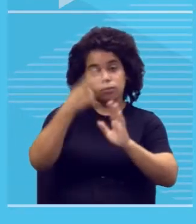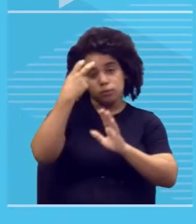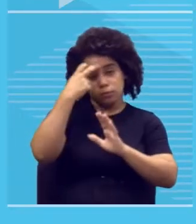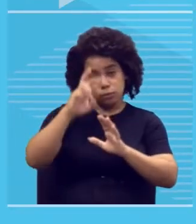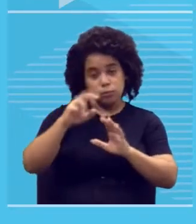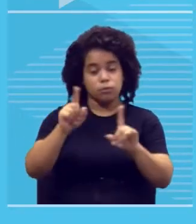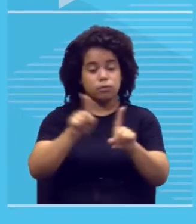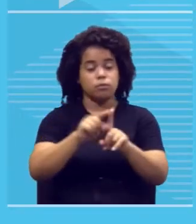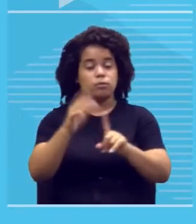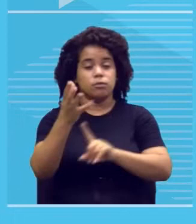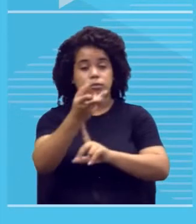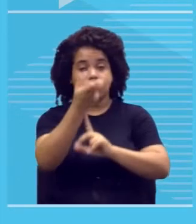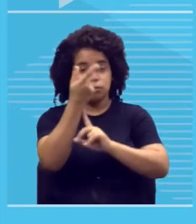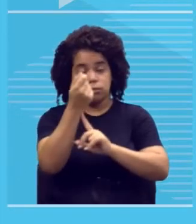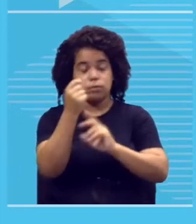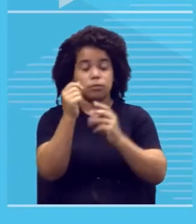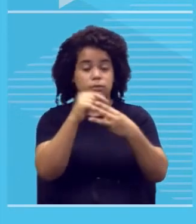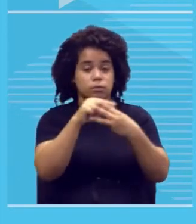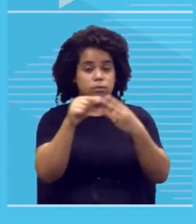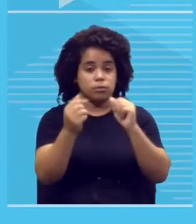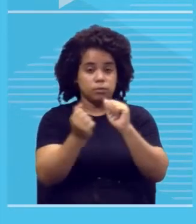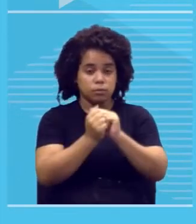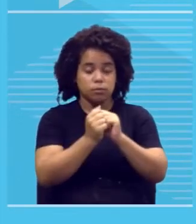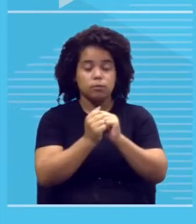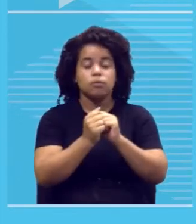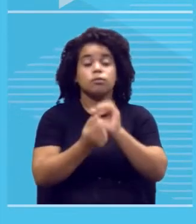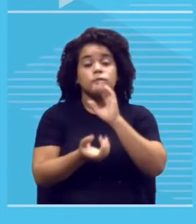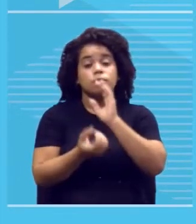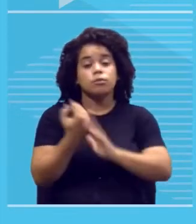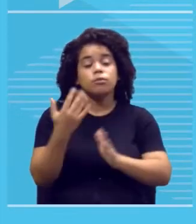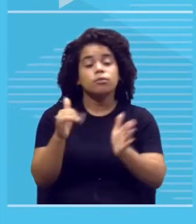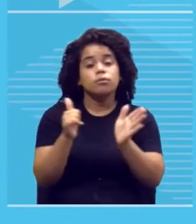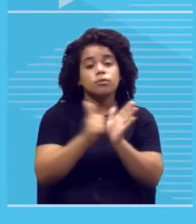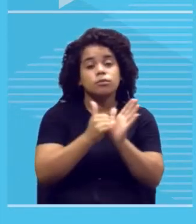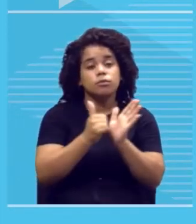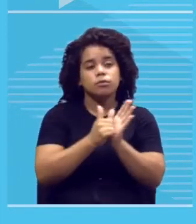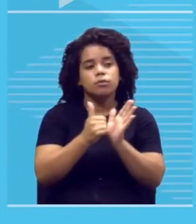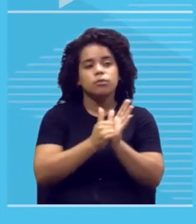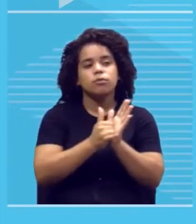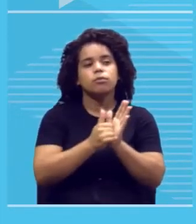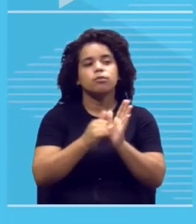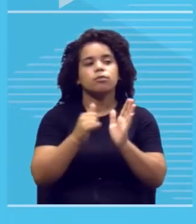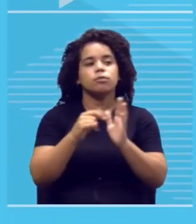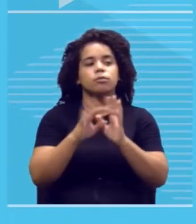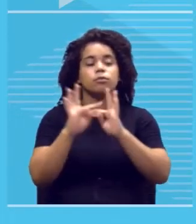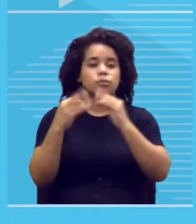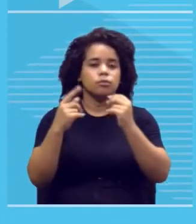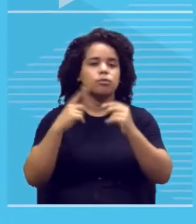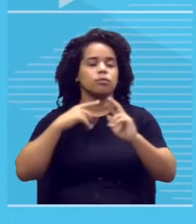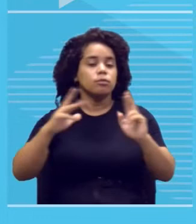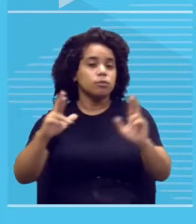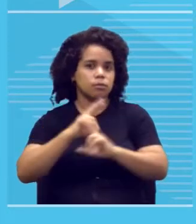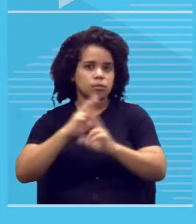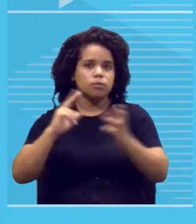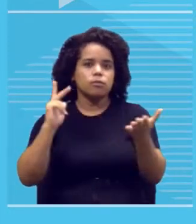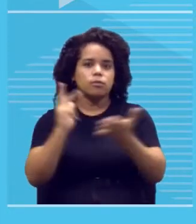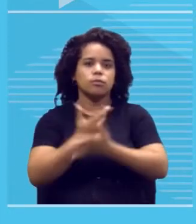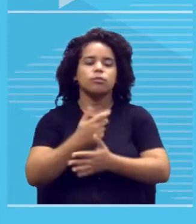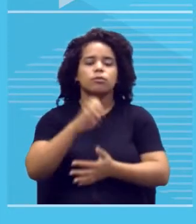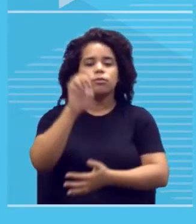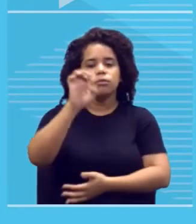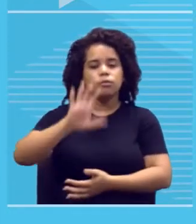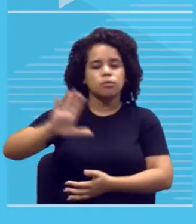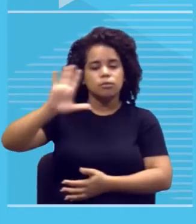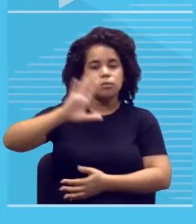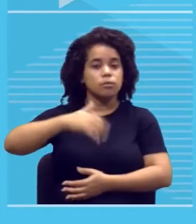que tava se formando dentro nos Estados Unidos em Nova York tudo tem a ver com essa com o que aconteceu na Europa na primeira na segunda